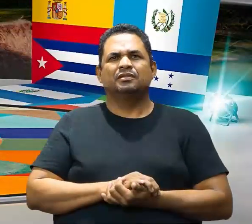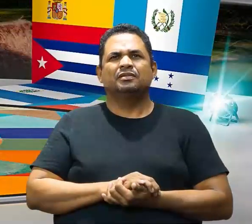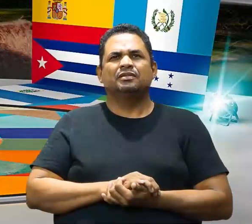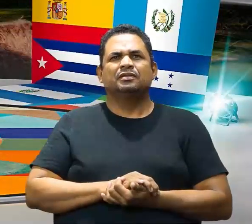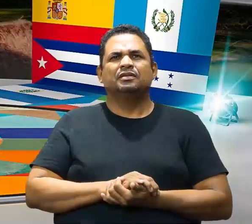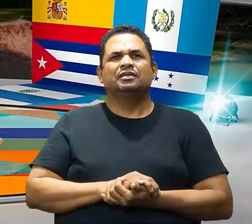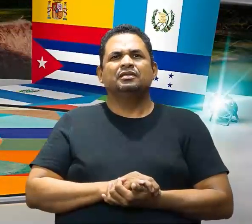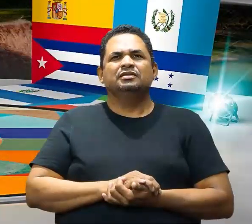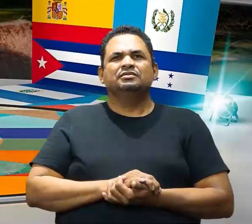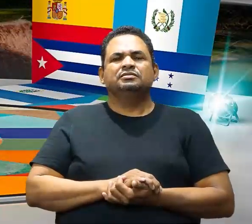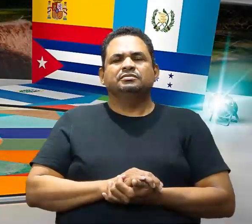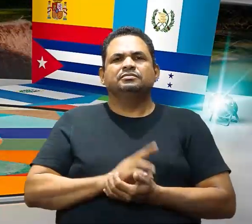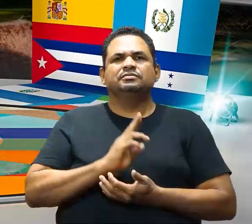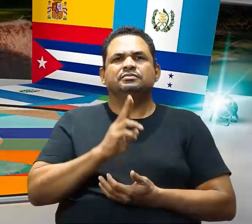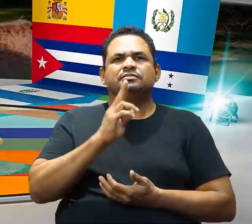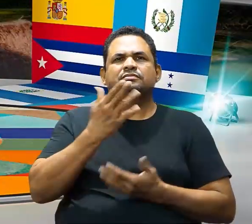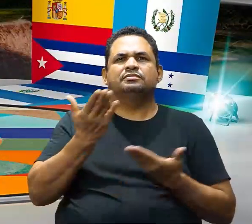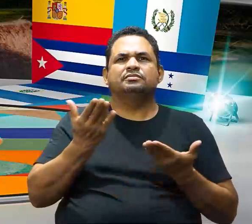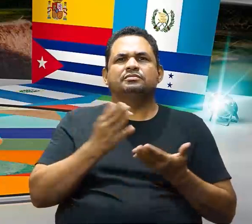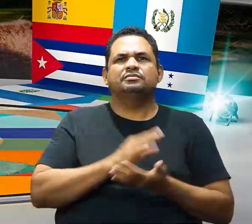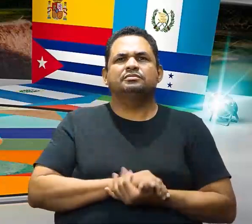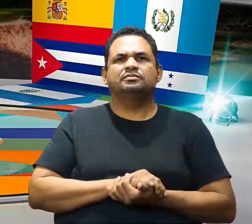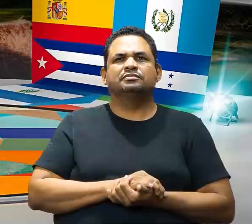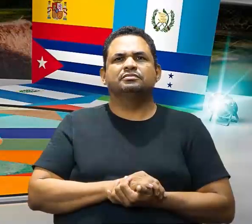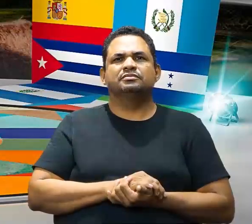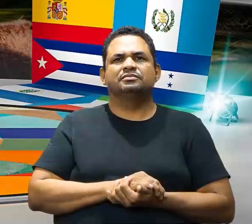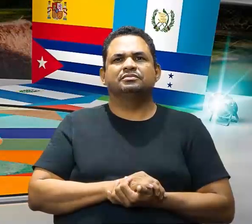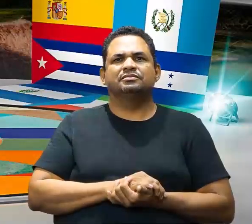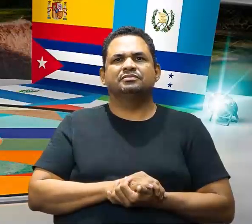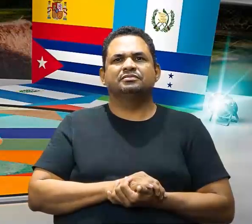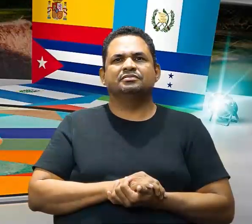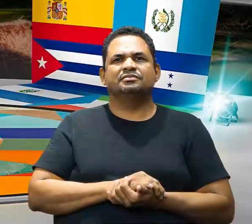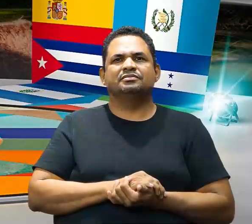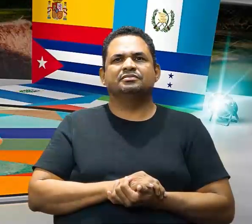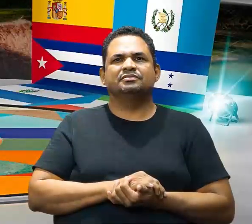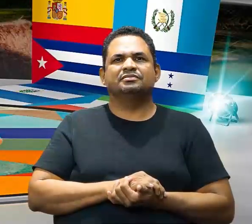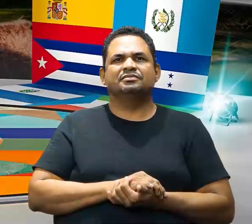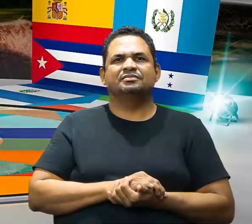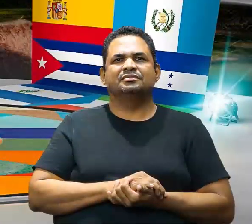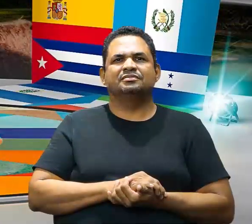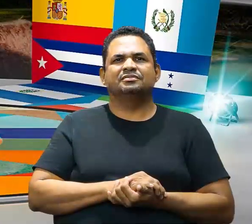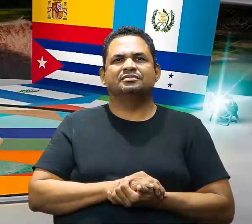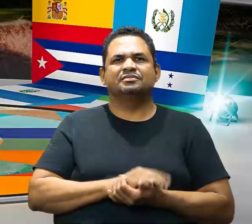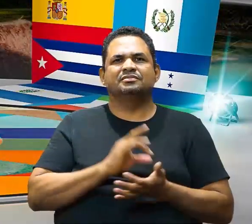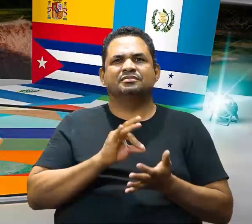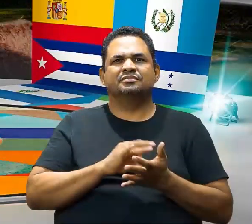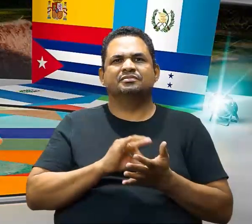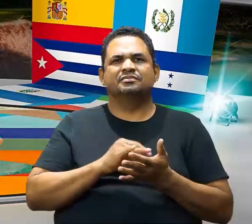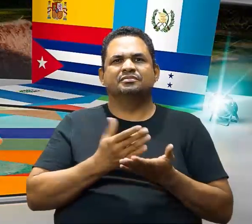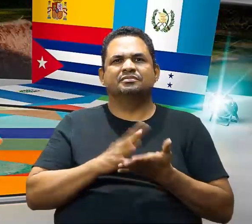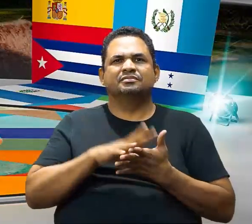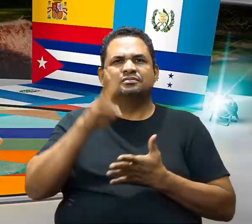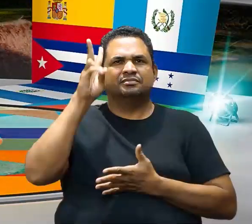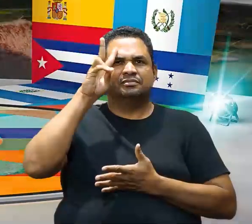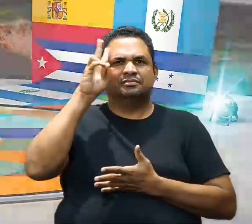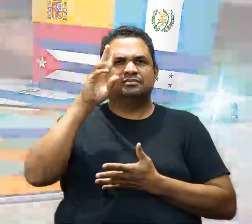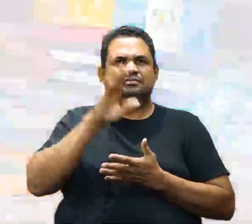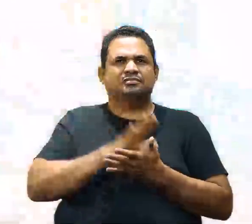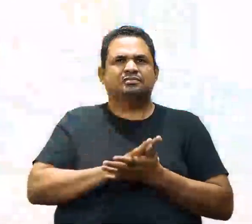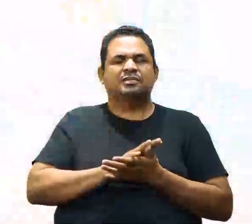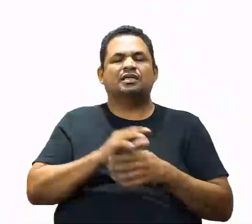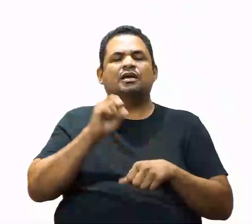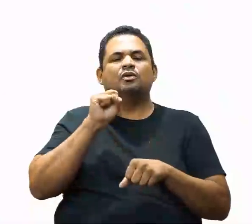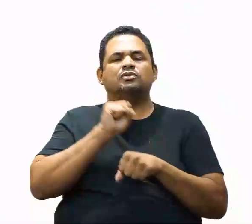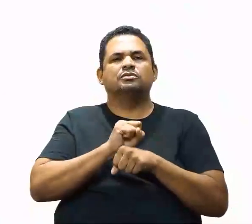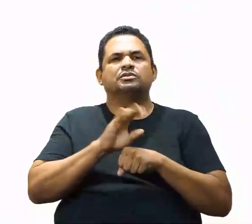a explicação do artigo. Todinho, né? É verdade. Então, só vamos recordar o que é o substantivo. Então, vamos ver